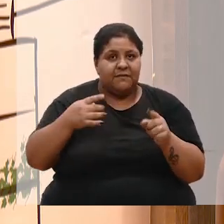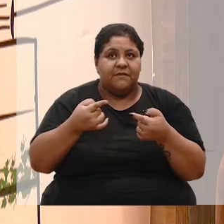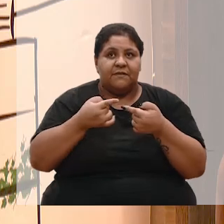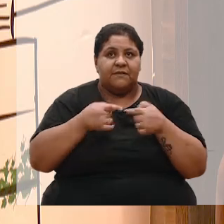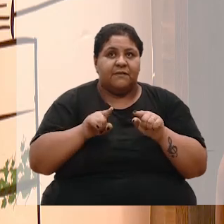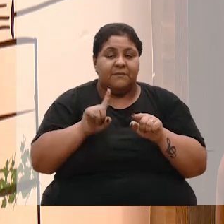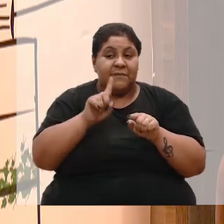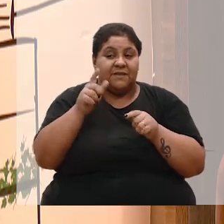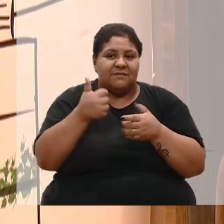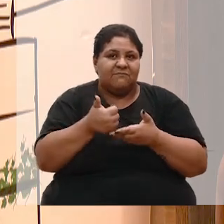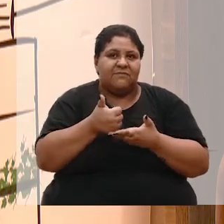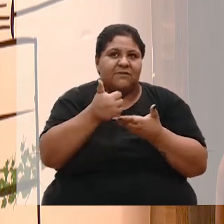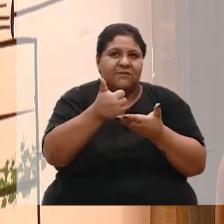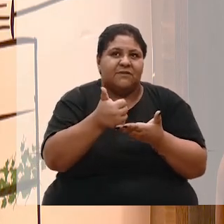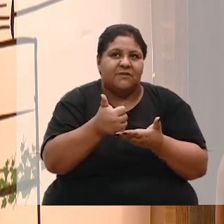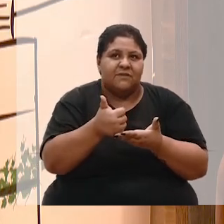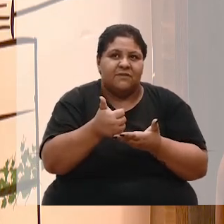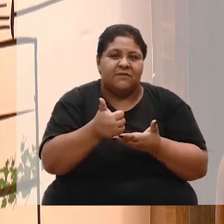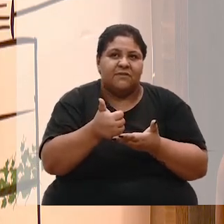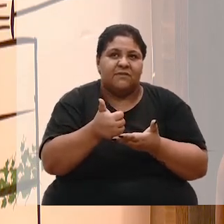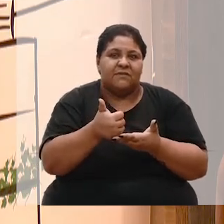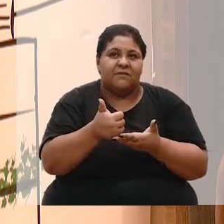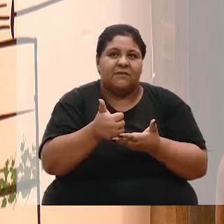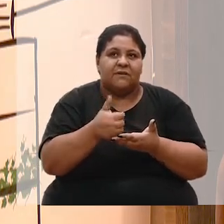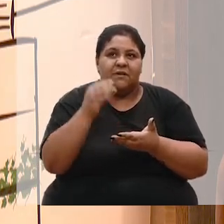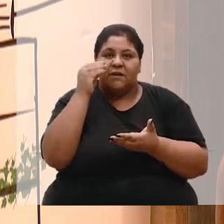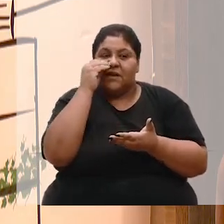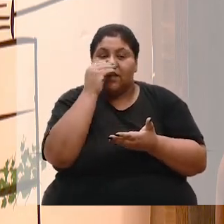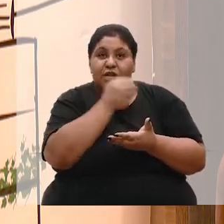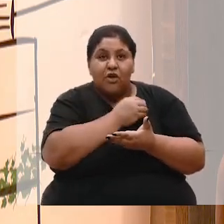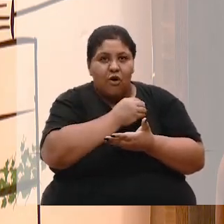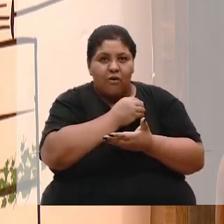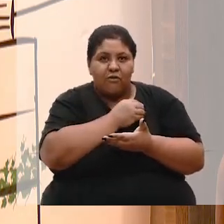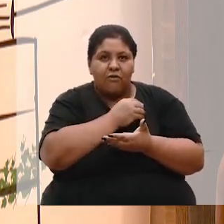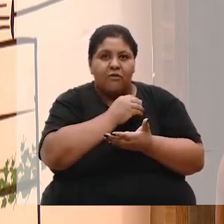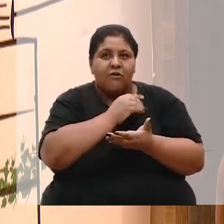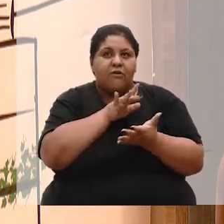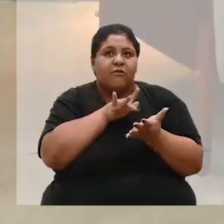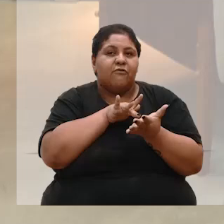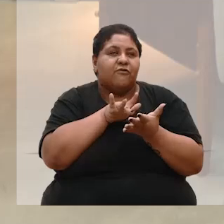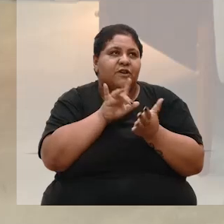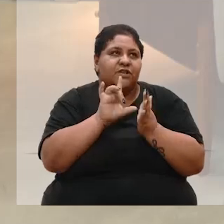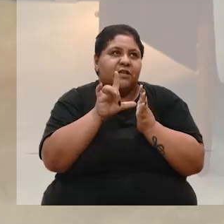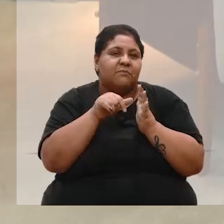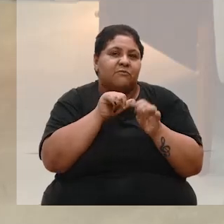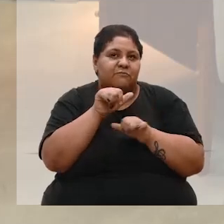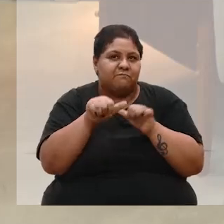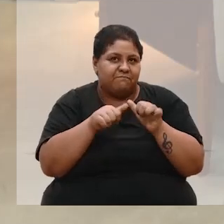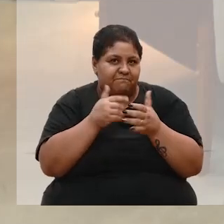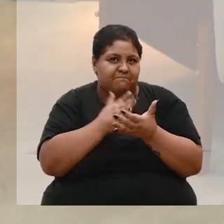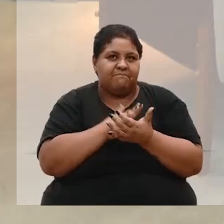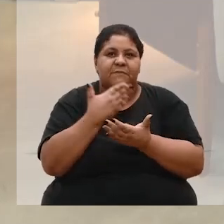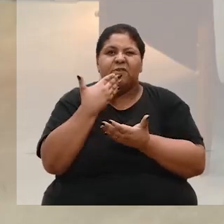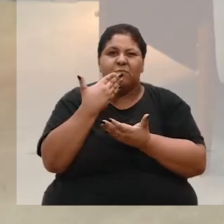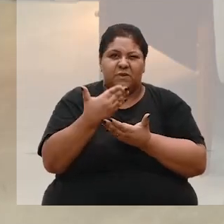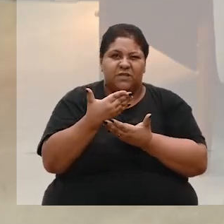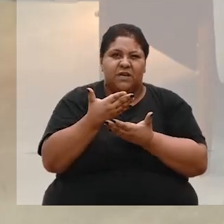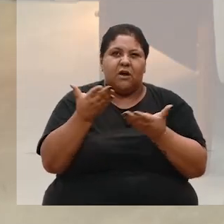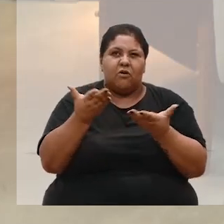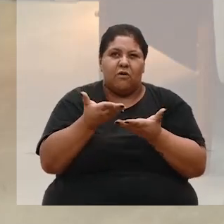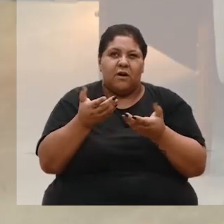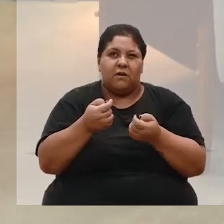dar o apoio, coloca 2 fendas no olho e finge que amanhã ou depois vai mudar. Eu vou pedir que nessa reta final,